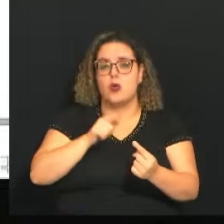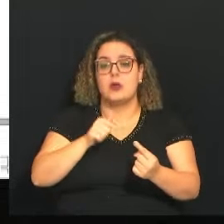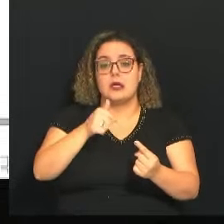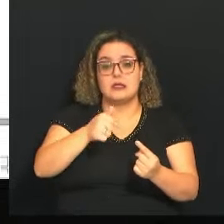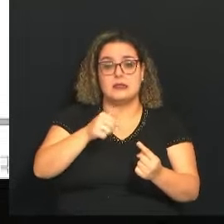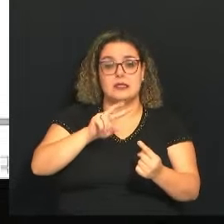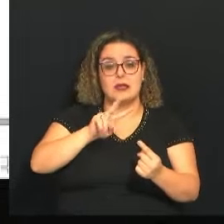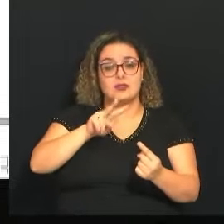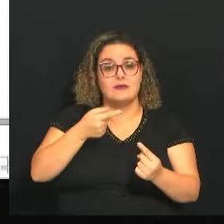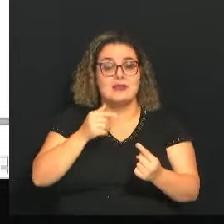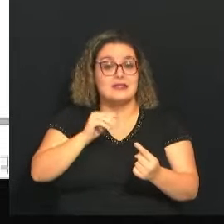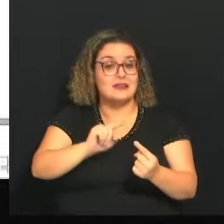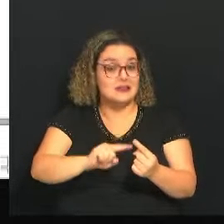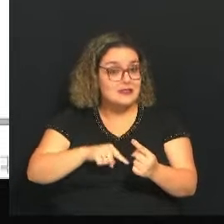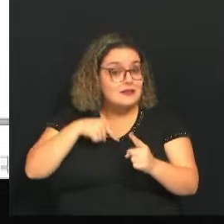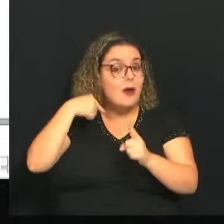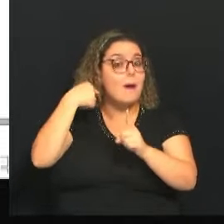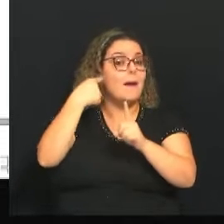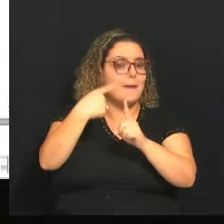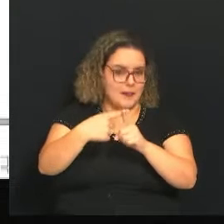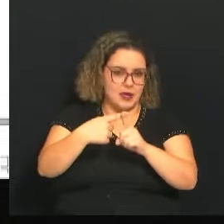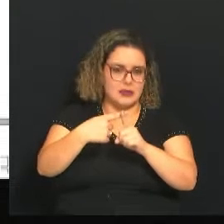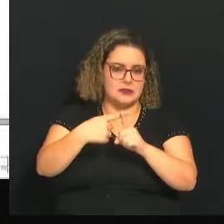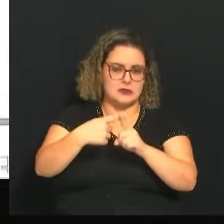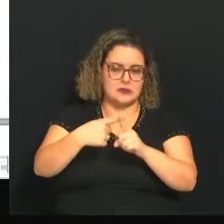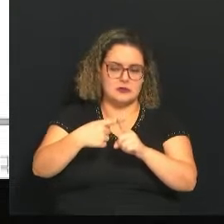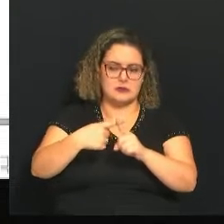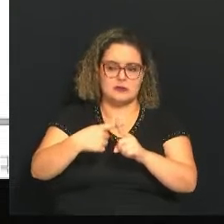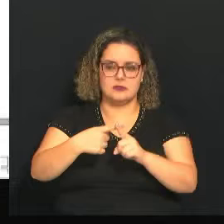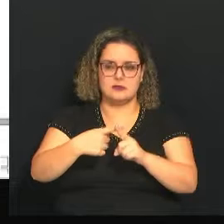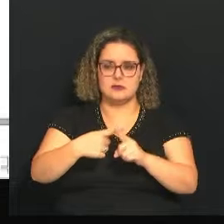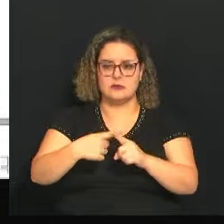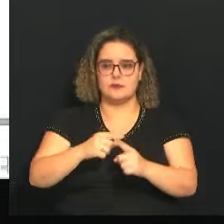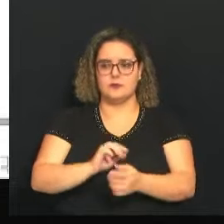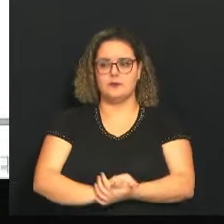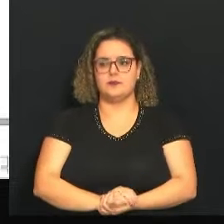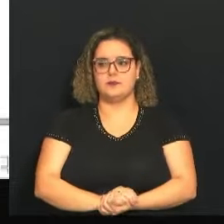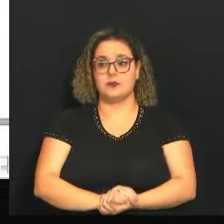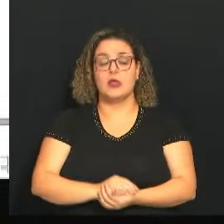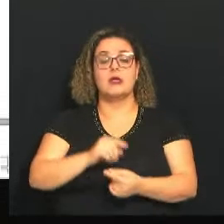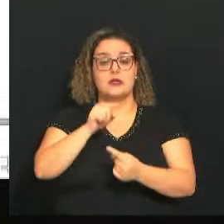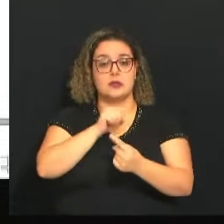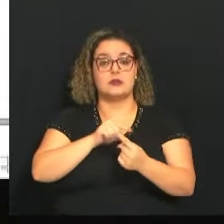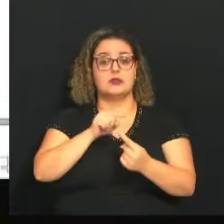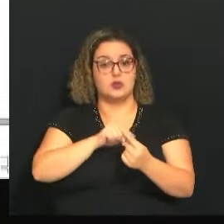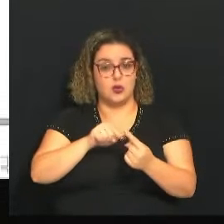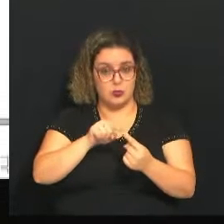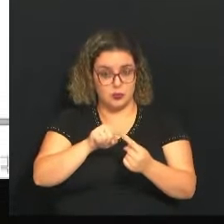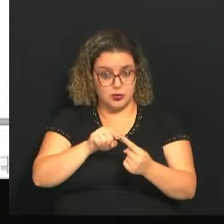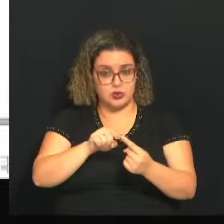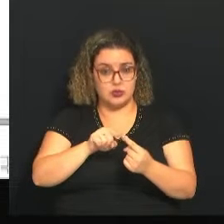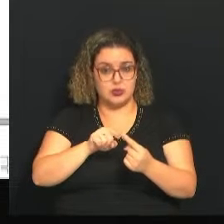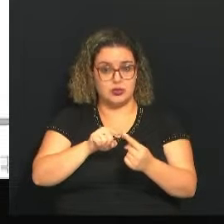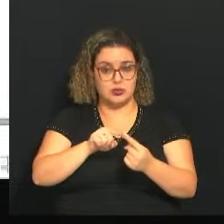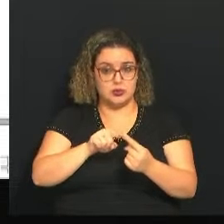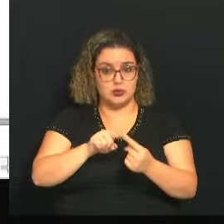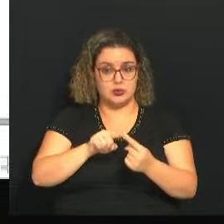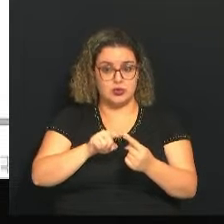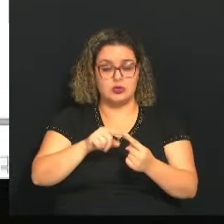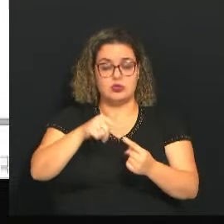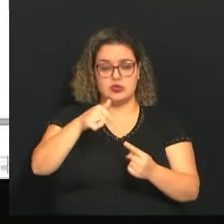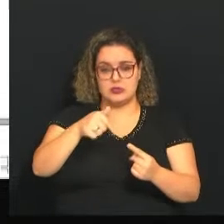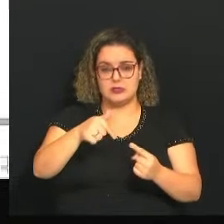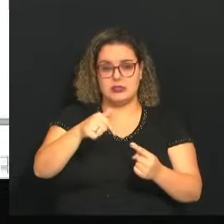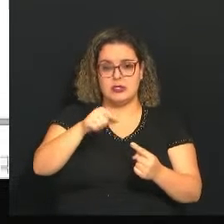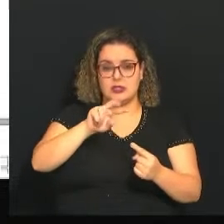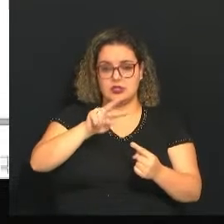mais, né? É assim que a gente teria que ler. Ou seja, e essa meta e esse superávit 7 vezes maior,